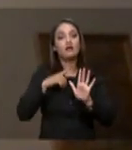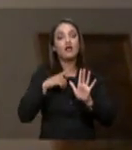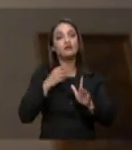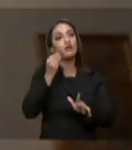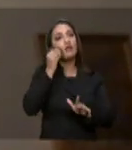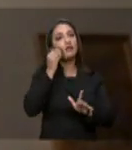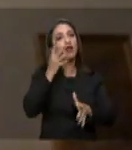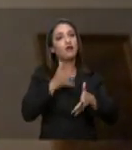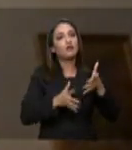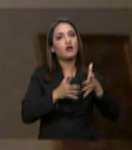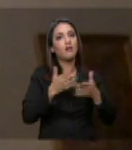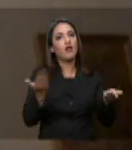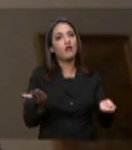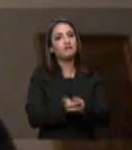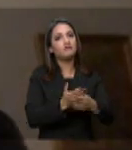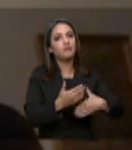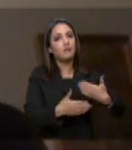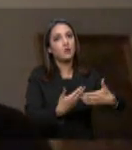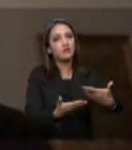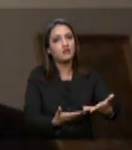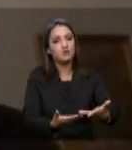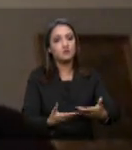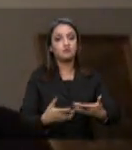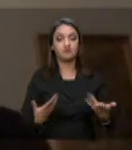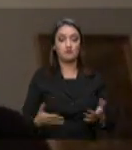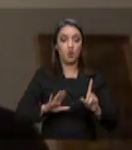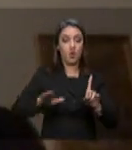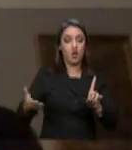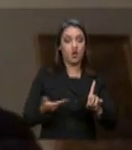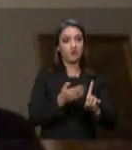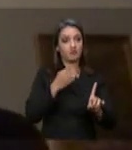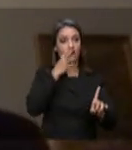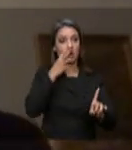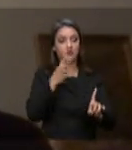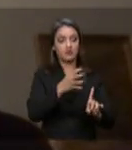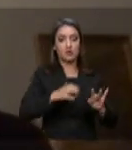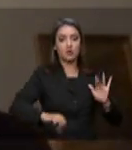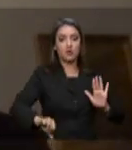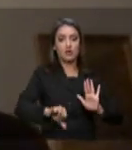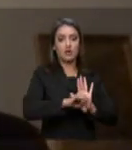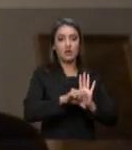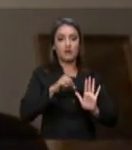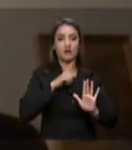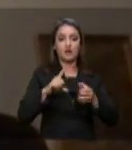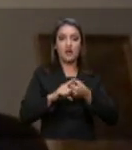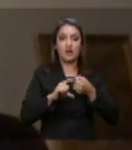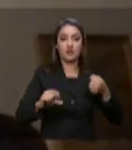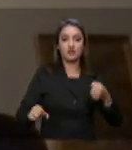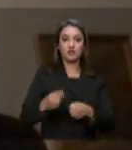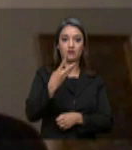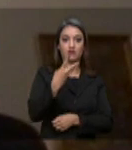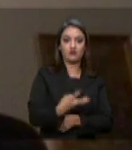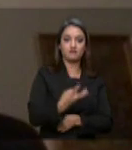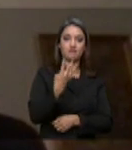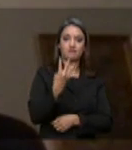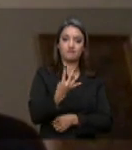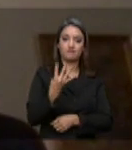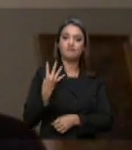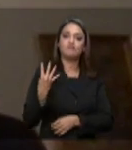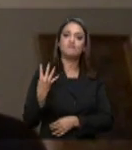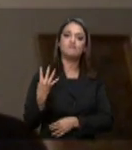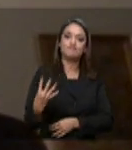processo o réu é acusado da prática do crime previsto no artigo